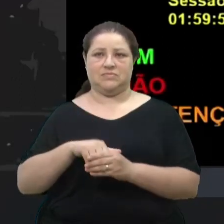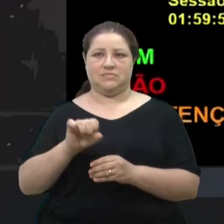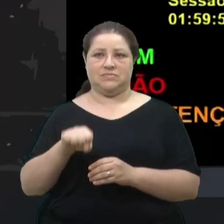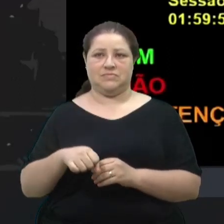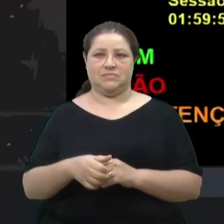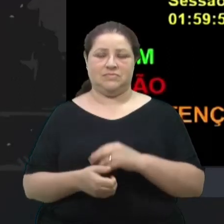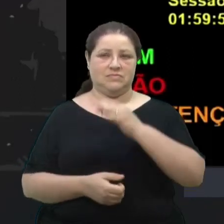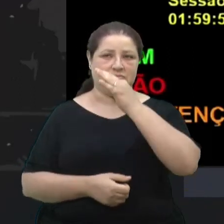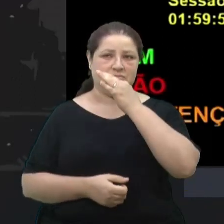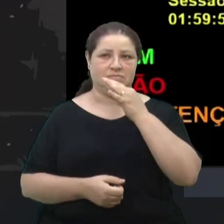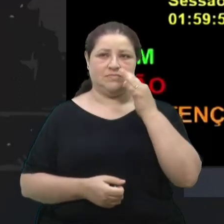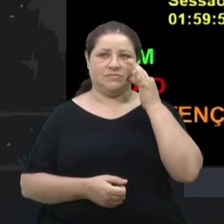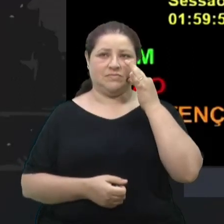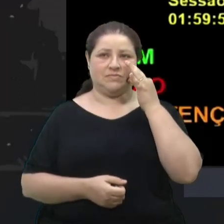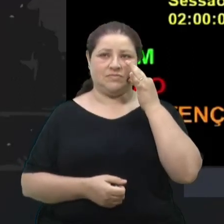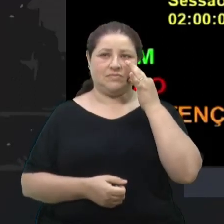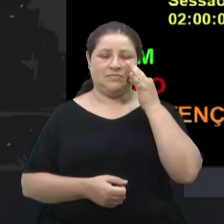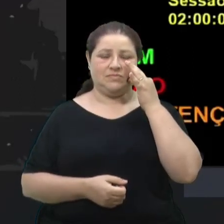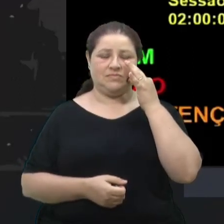Tatiane Frisso.